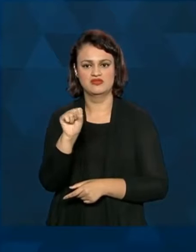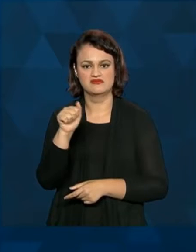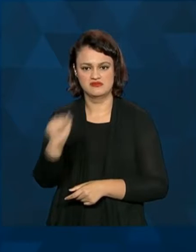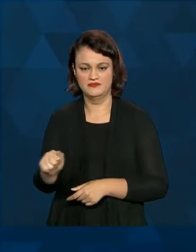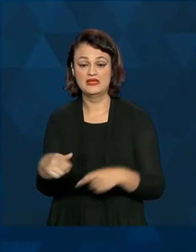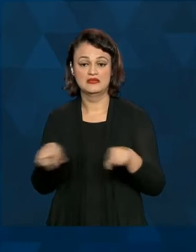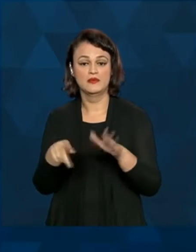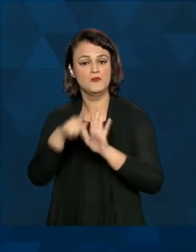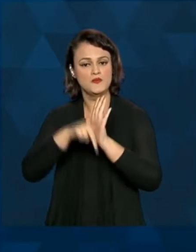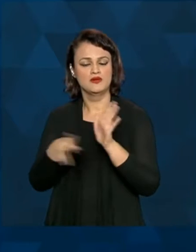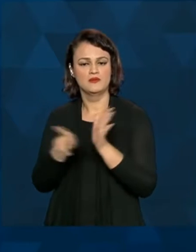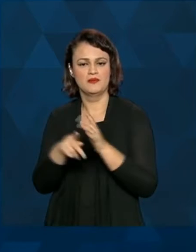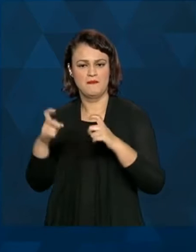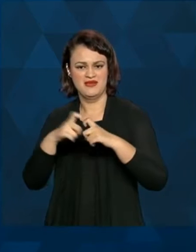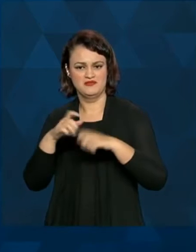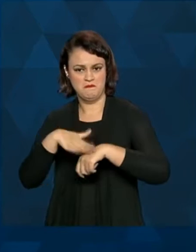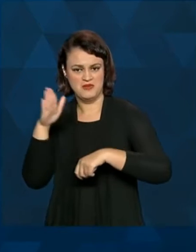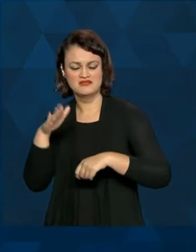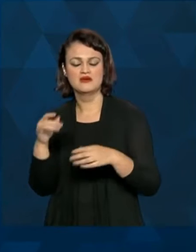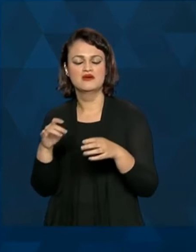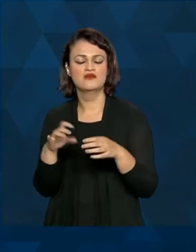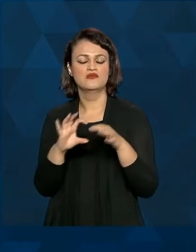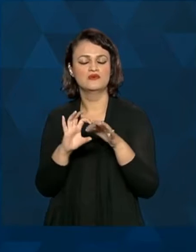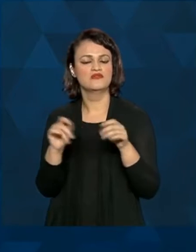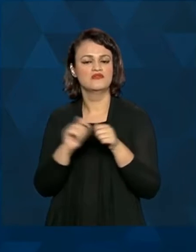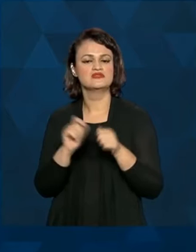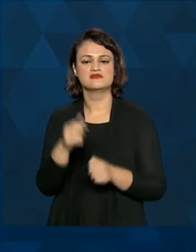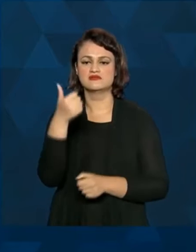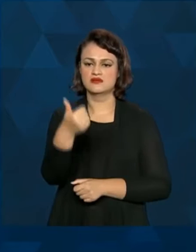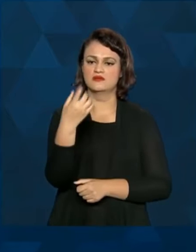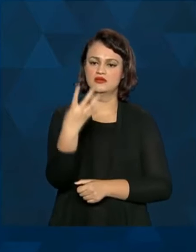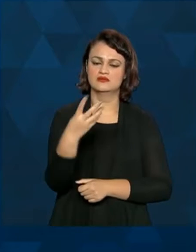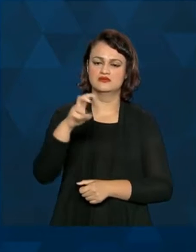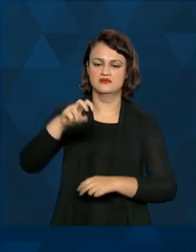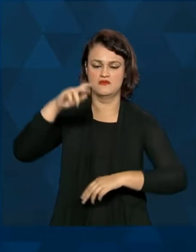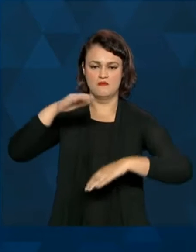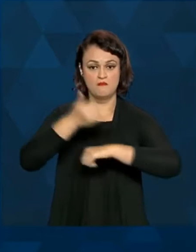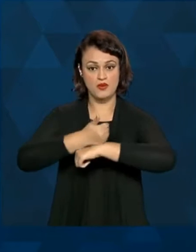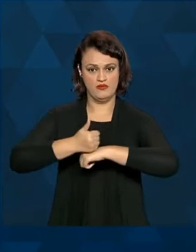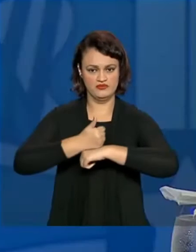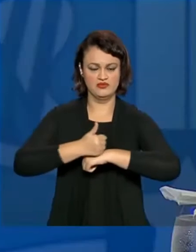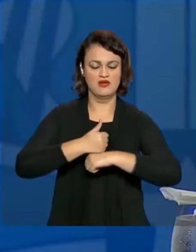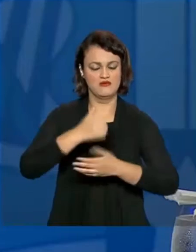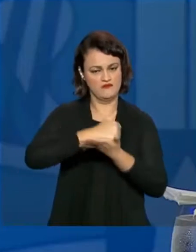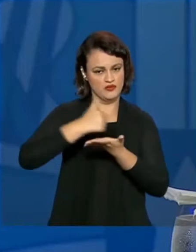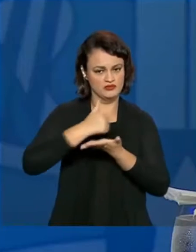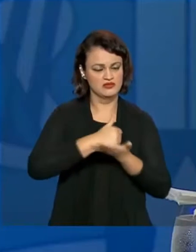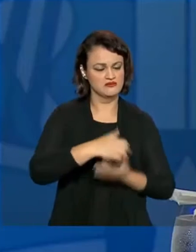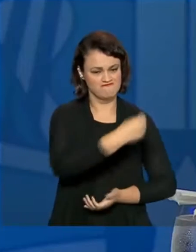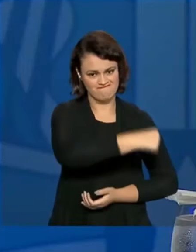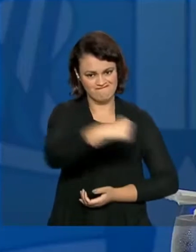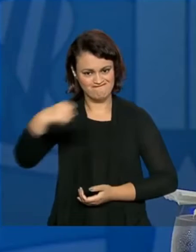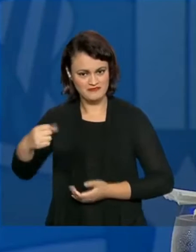Mais Médicos foram disponibilizados 145 profissionais contratados para reforçar a atenção